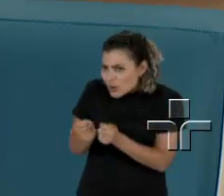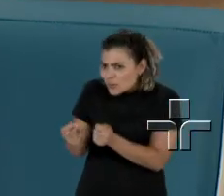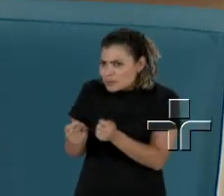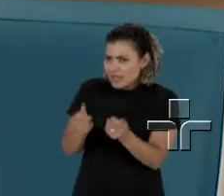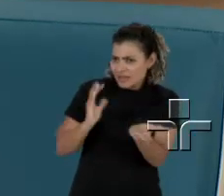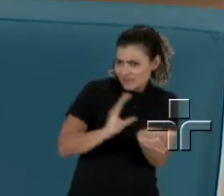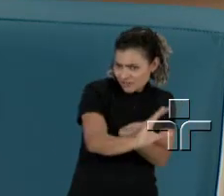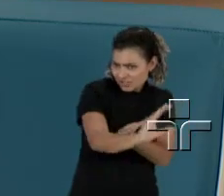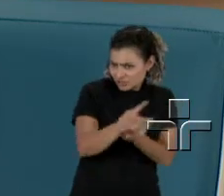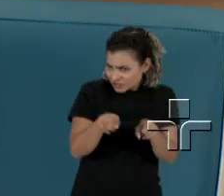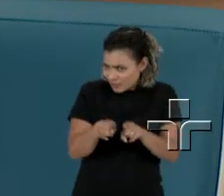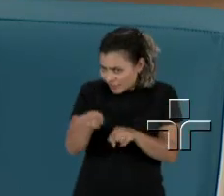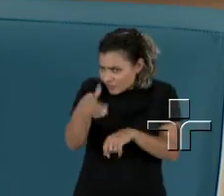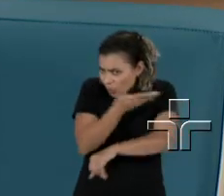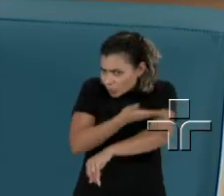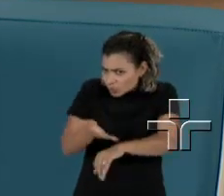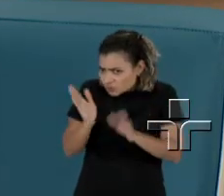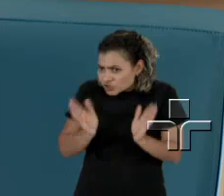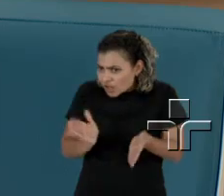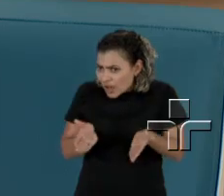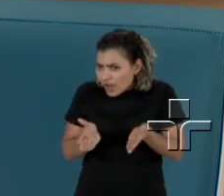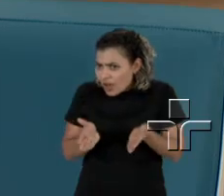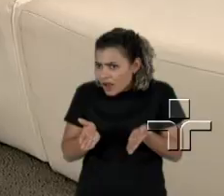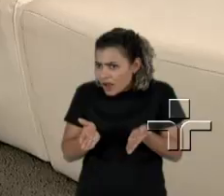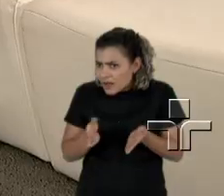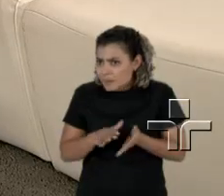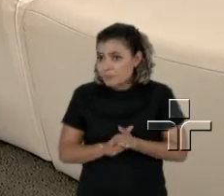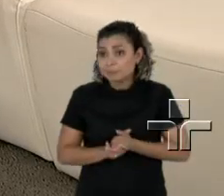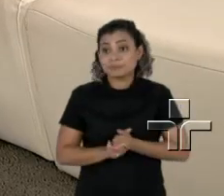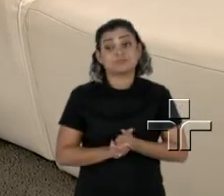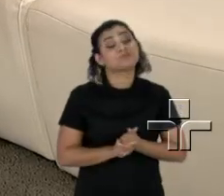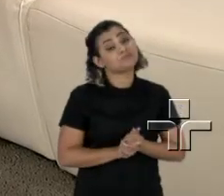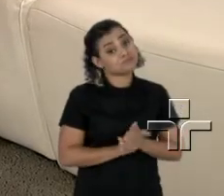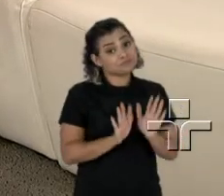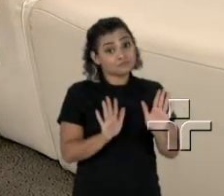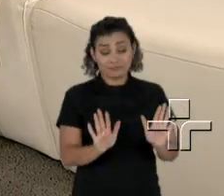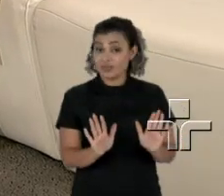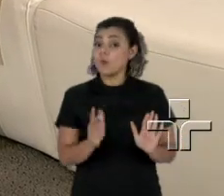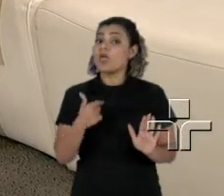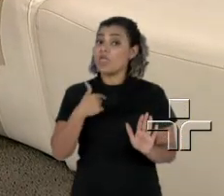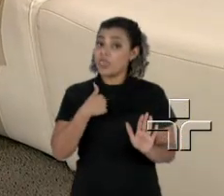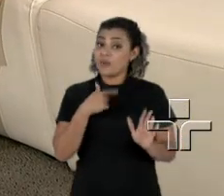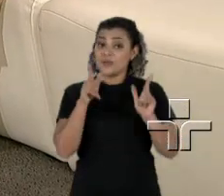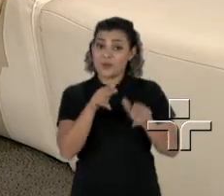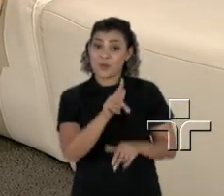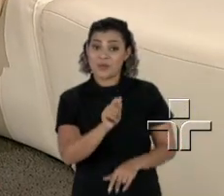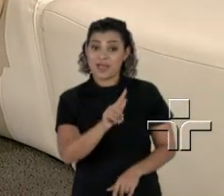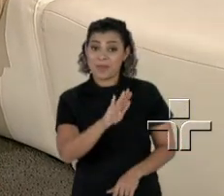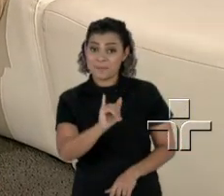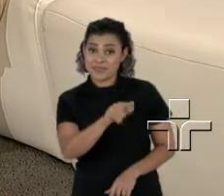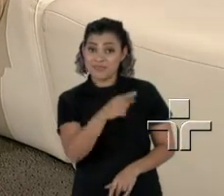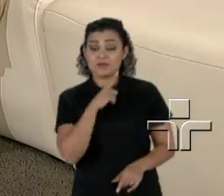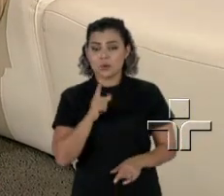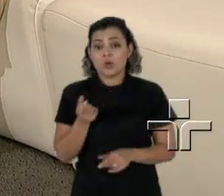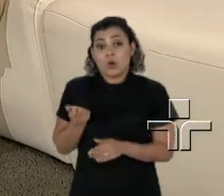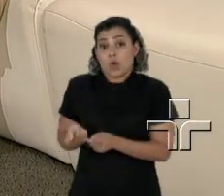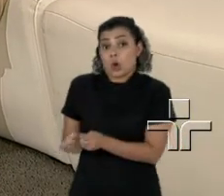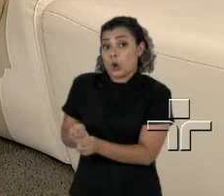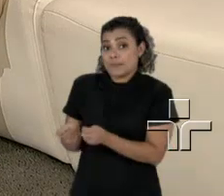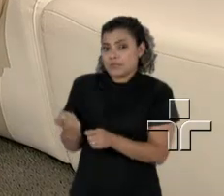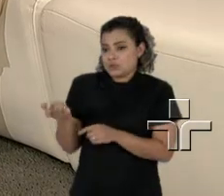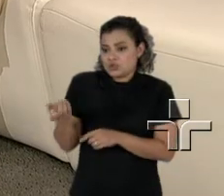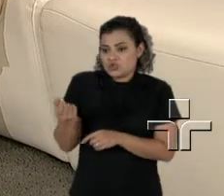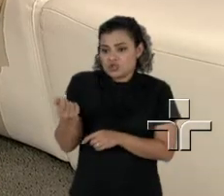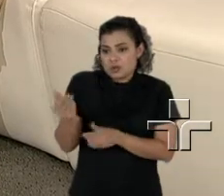investir você tem o hábito de investir seu dinheiro é eu como a gabi tava falando ali tem a reserva financeira é